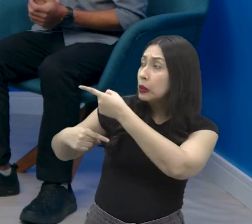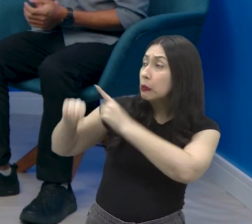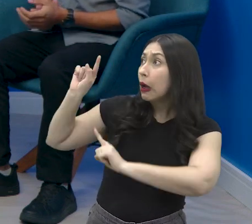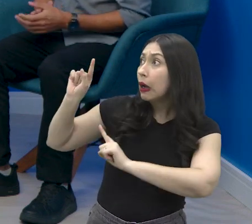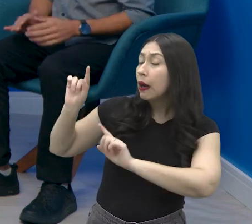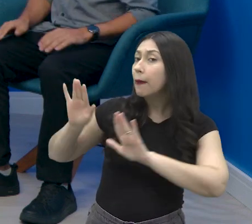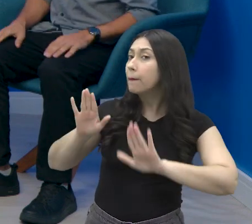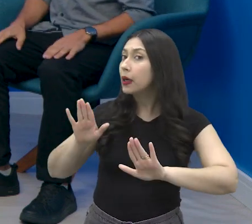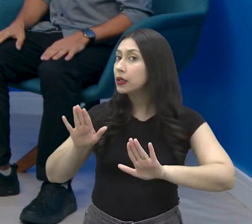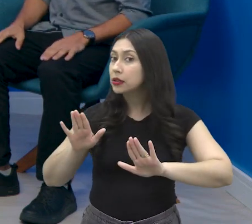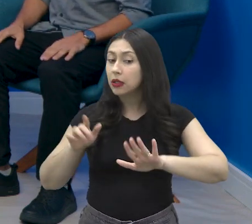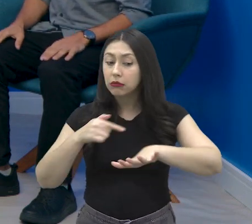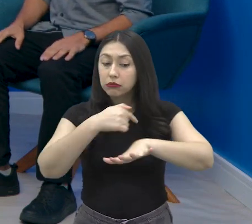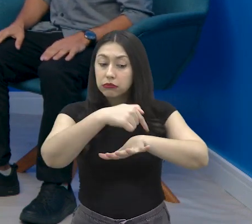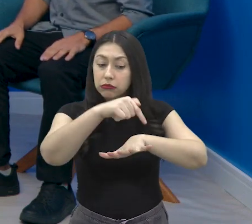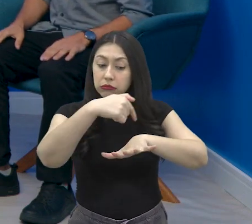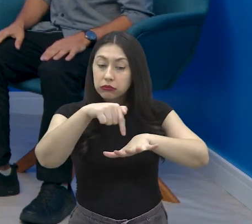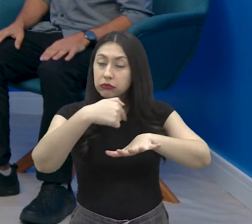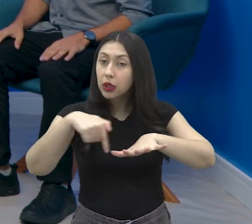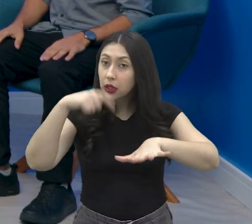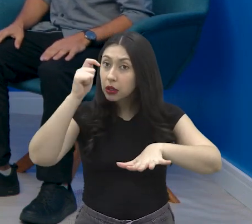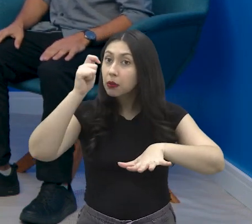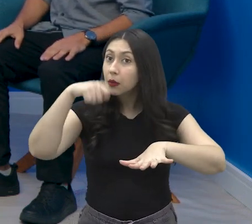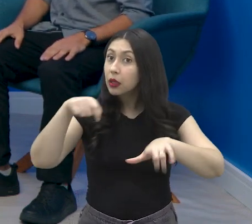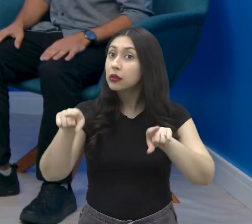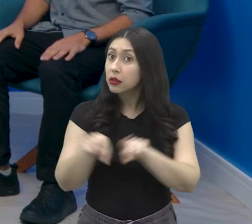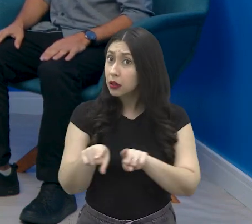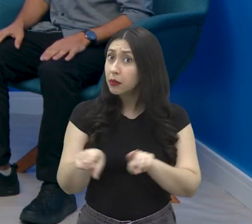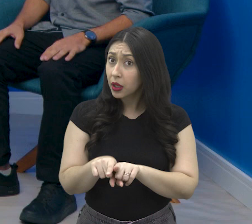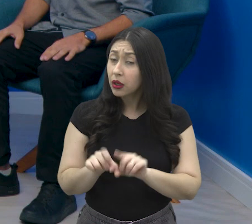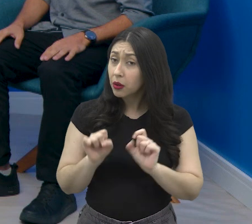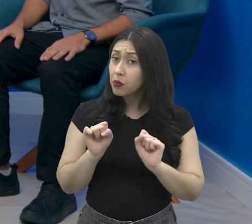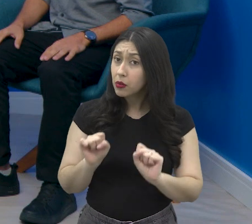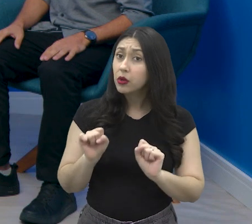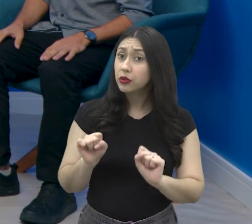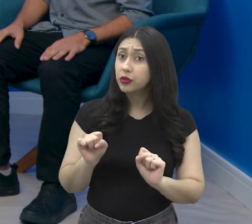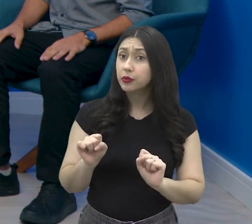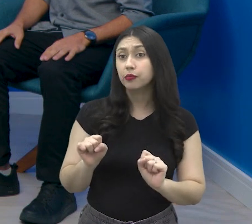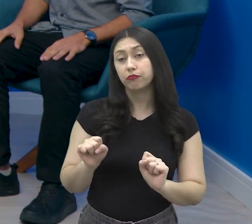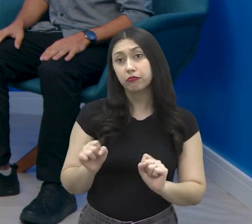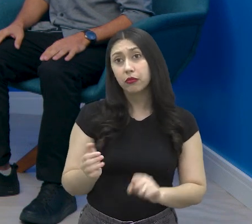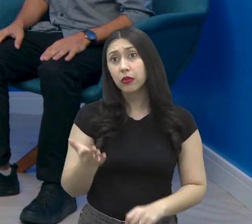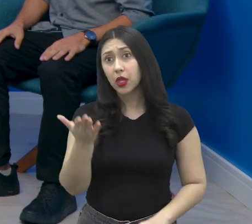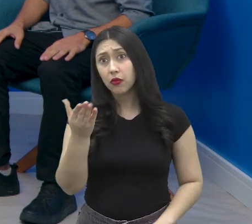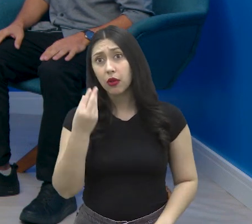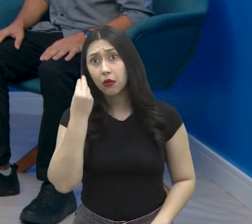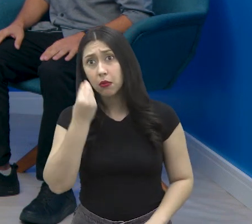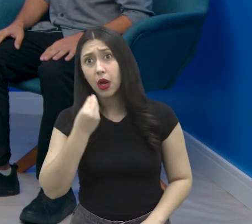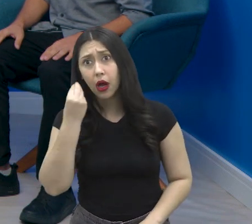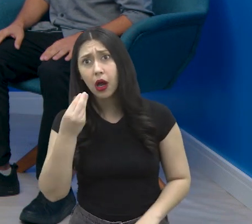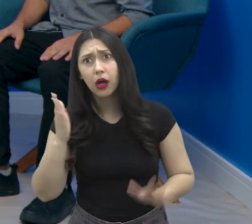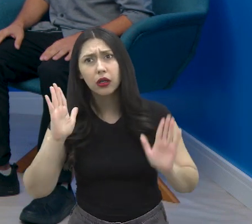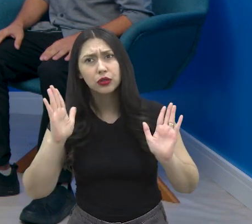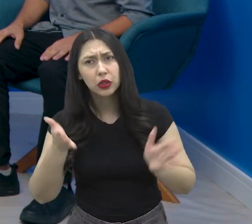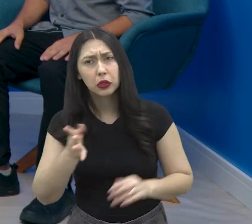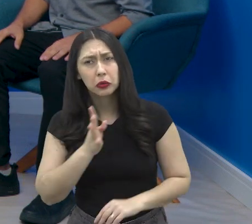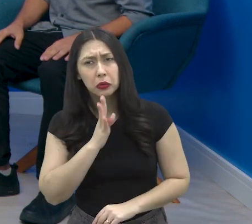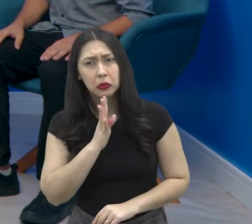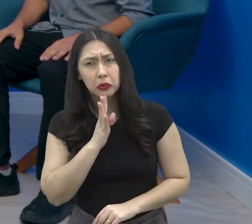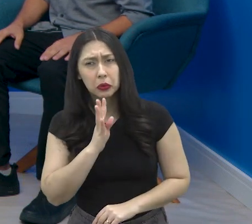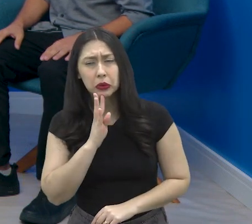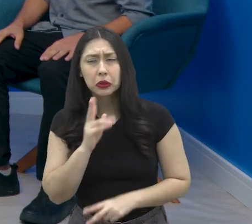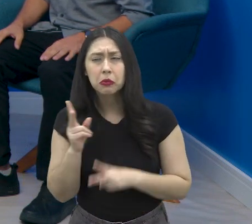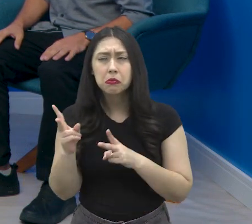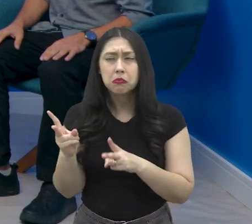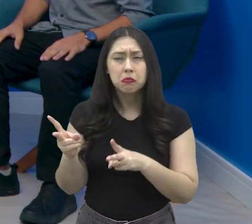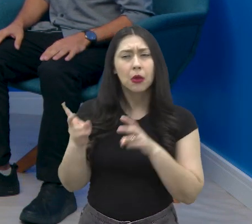outras mudanças possíveis dentro da realidade que as pessoas vivem, não tem? Você, levando em conta a sua experiência na